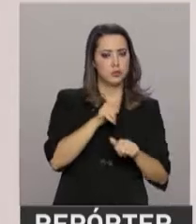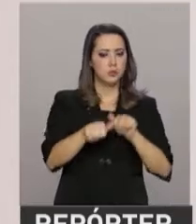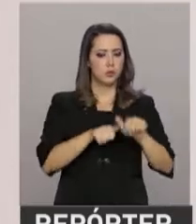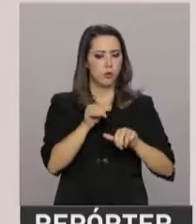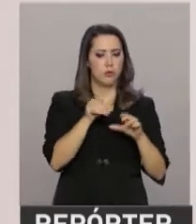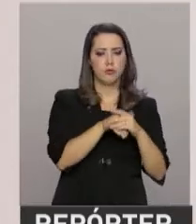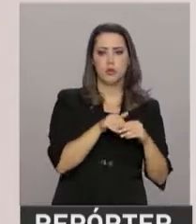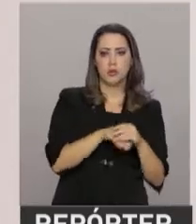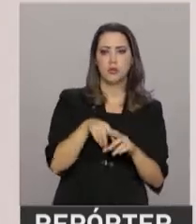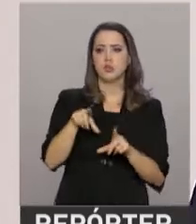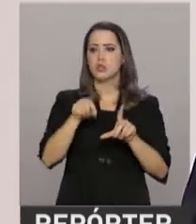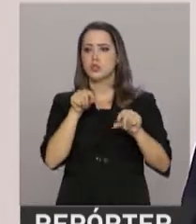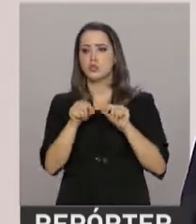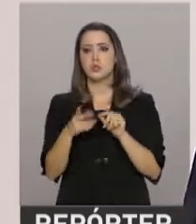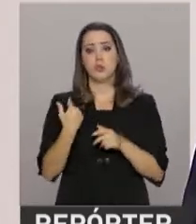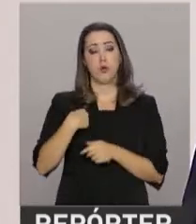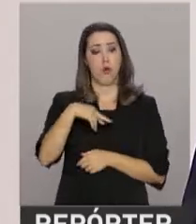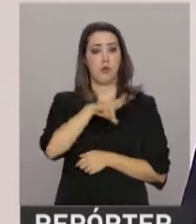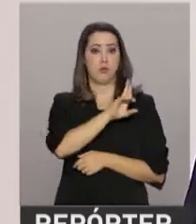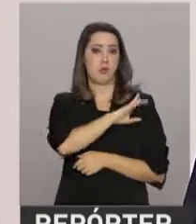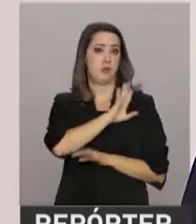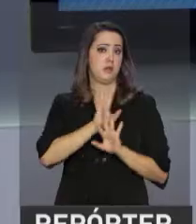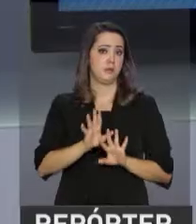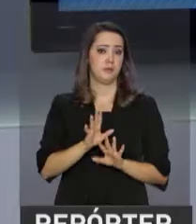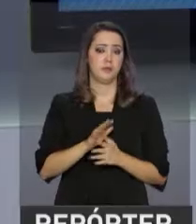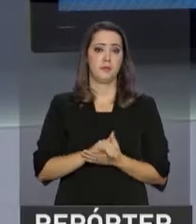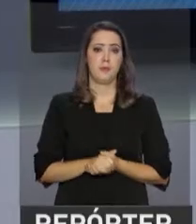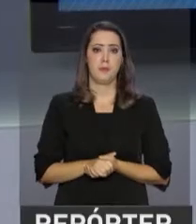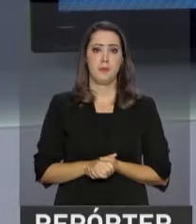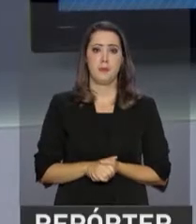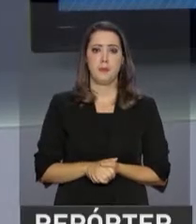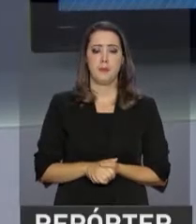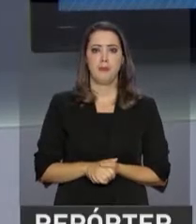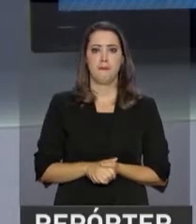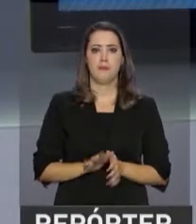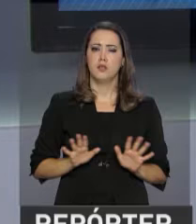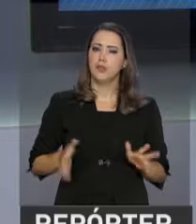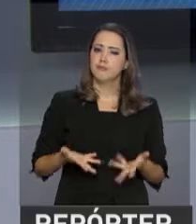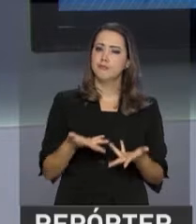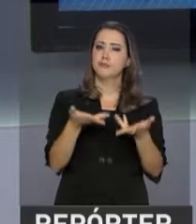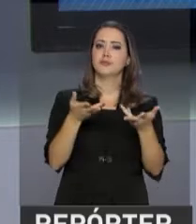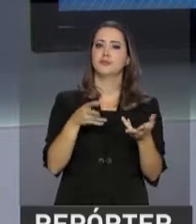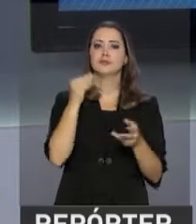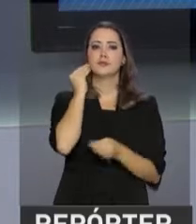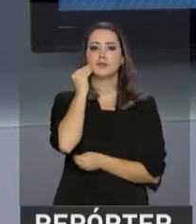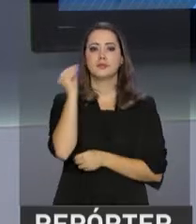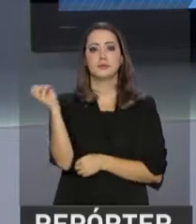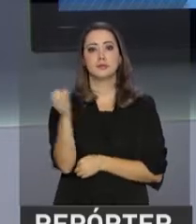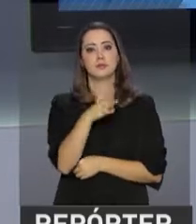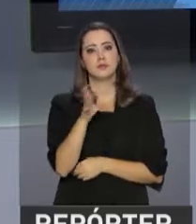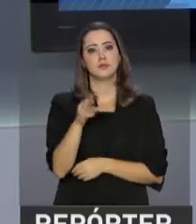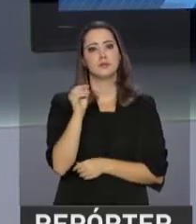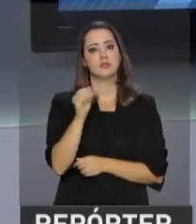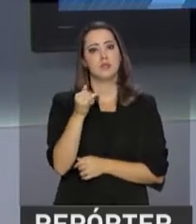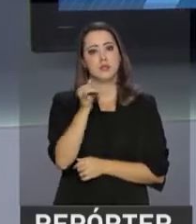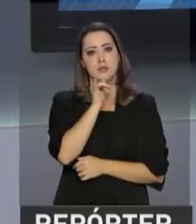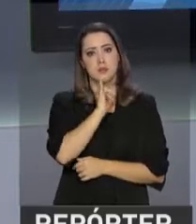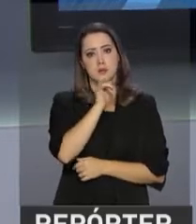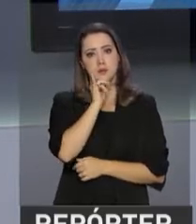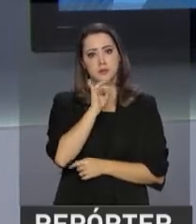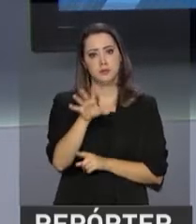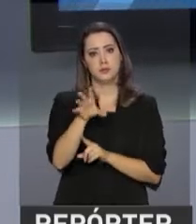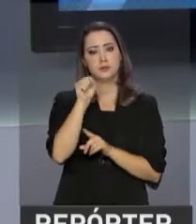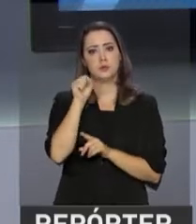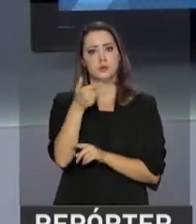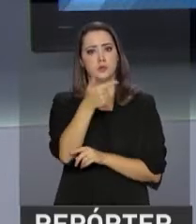os seus representantes né valorizar experiências inovadoras e que sirvam de exemplo e